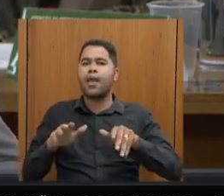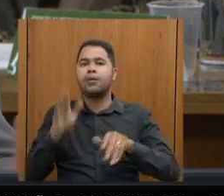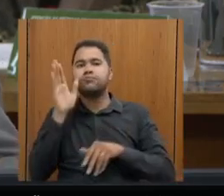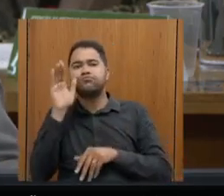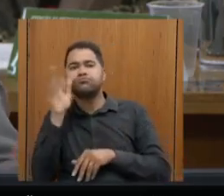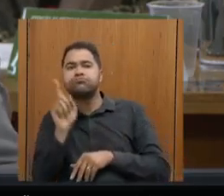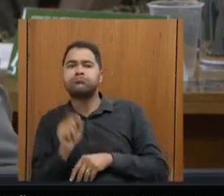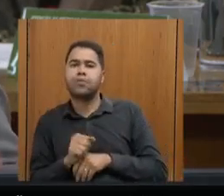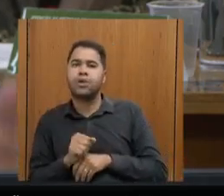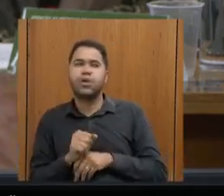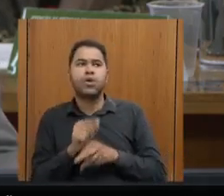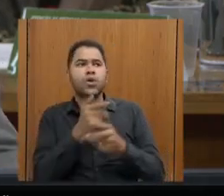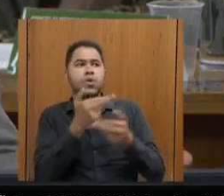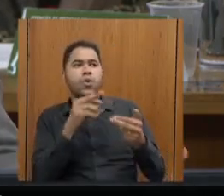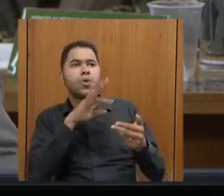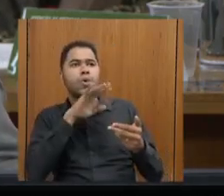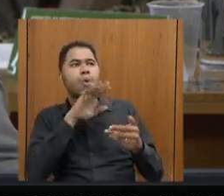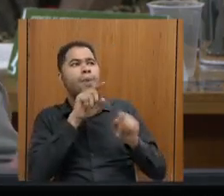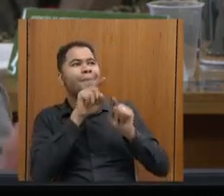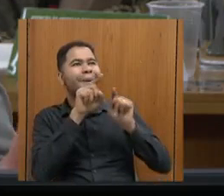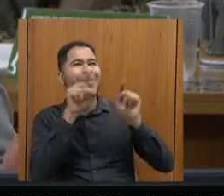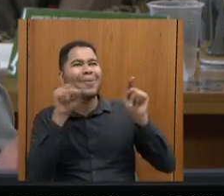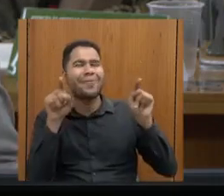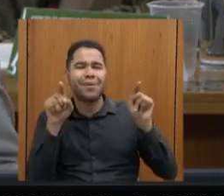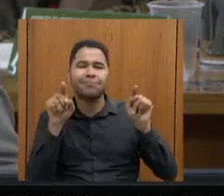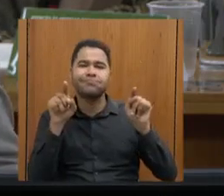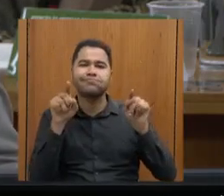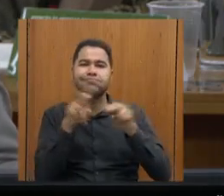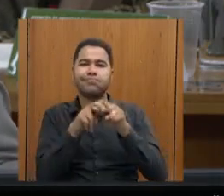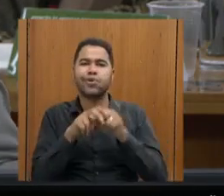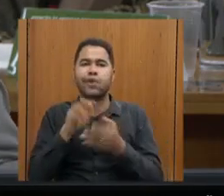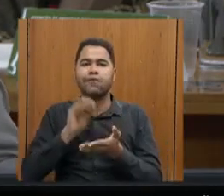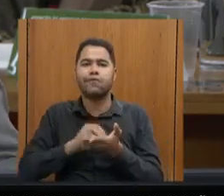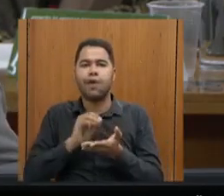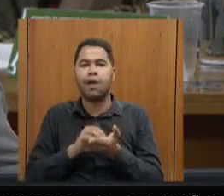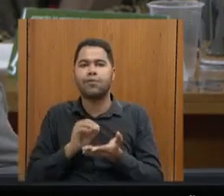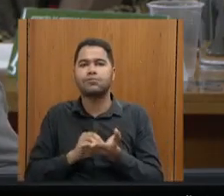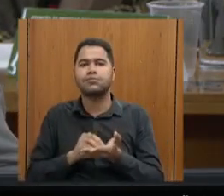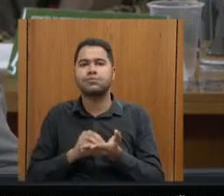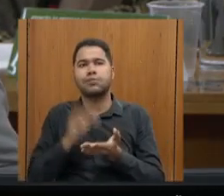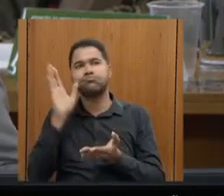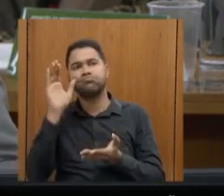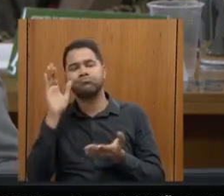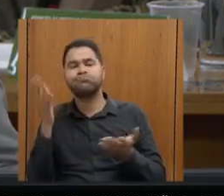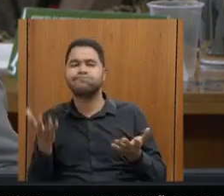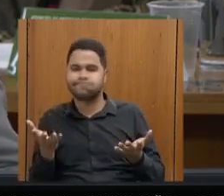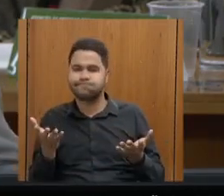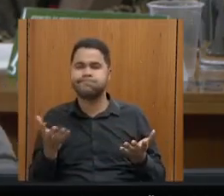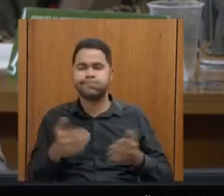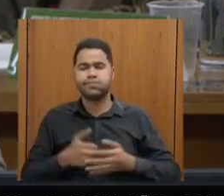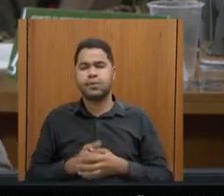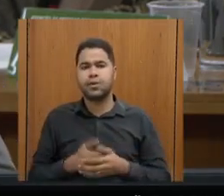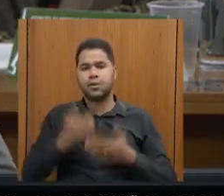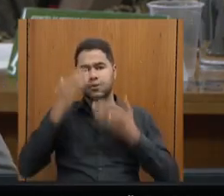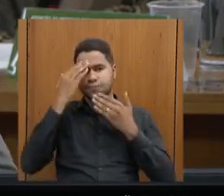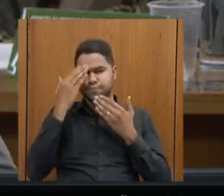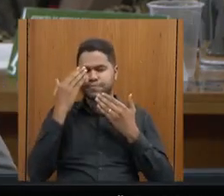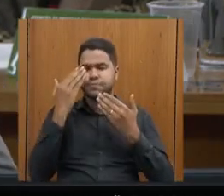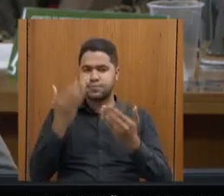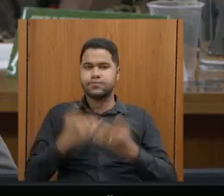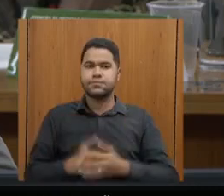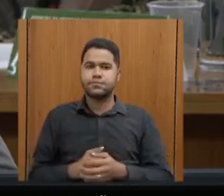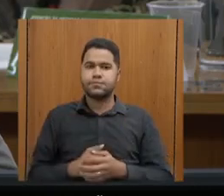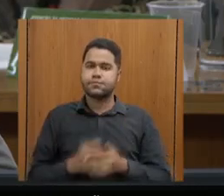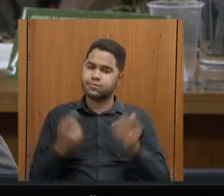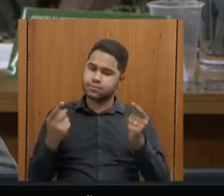né tantas coisas ruins na vida da gente acontece por inobservância ao Óbvio então eu agradeço muito